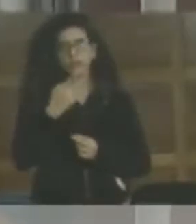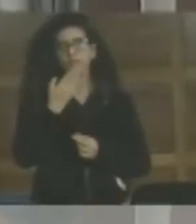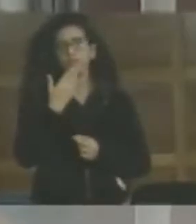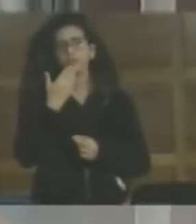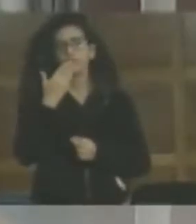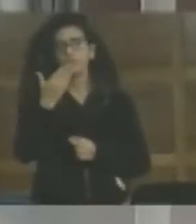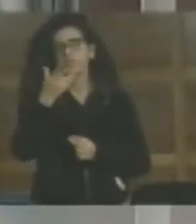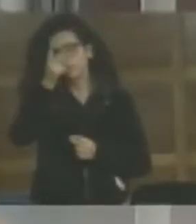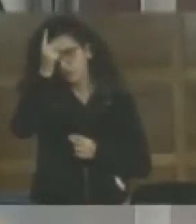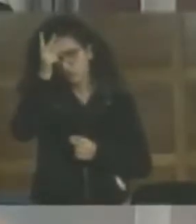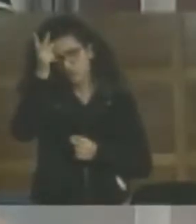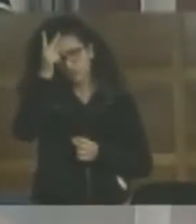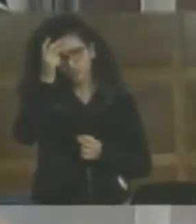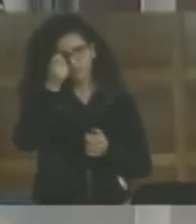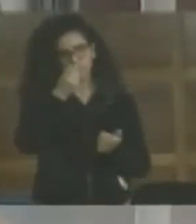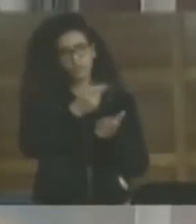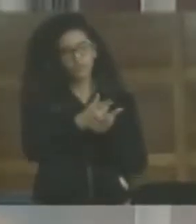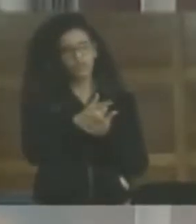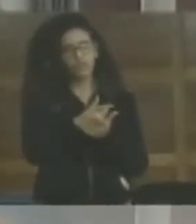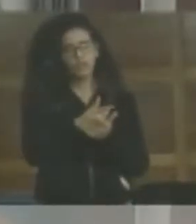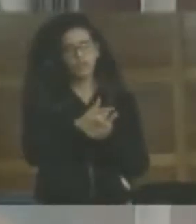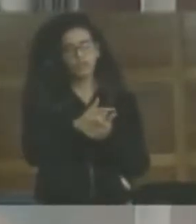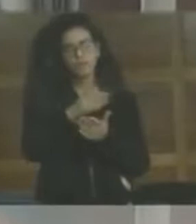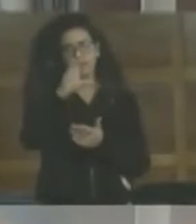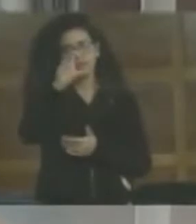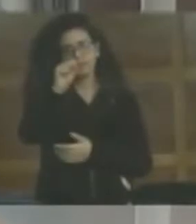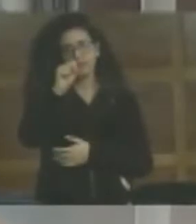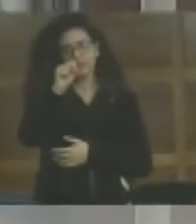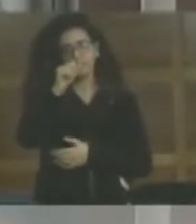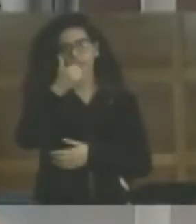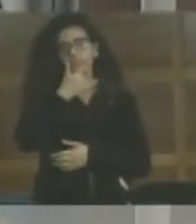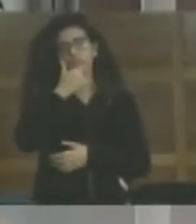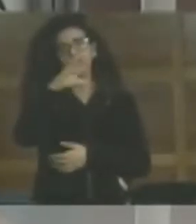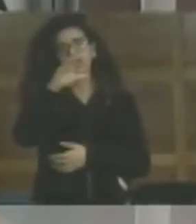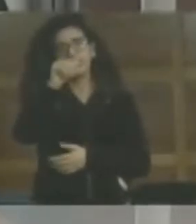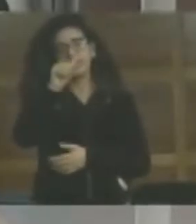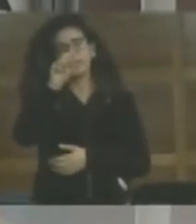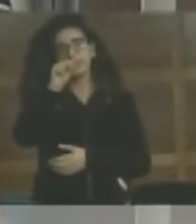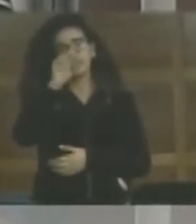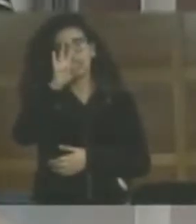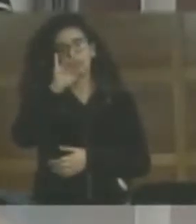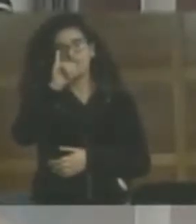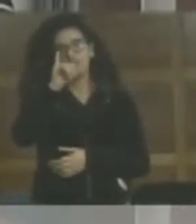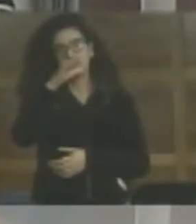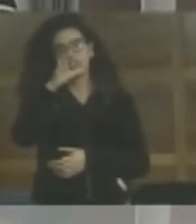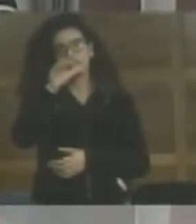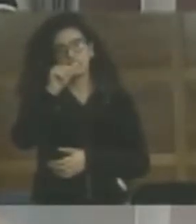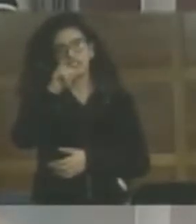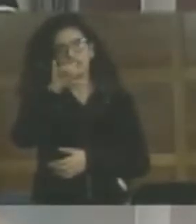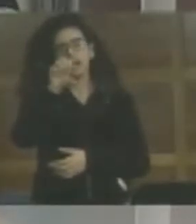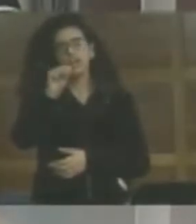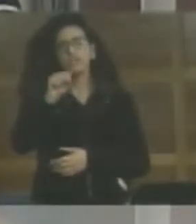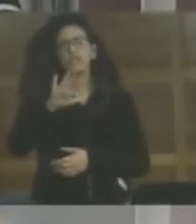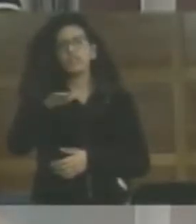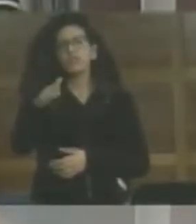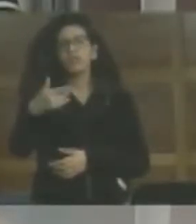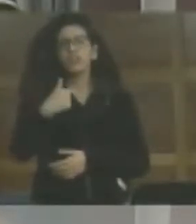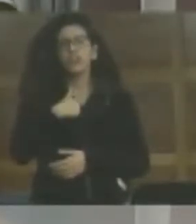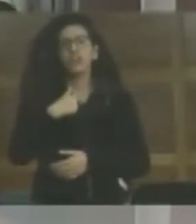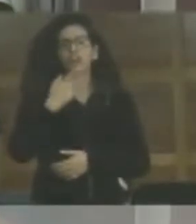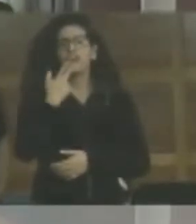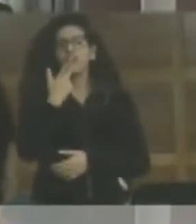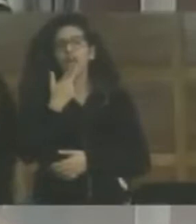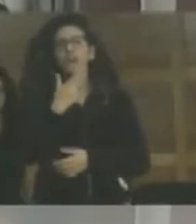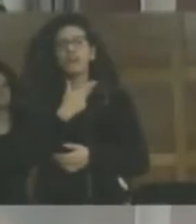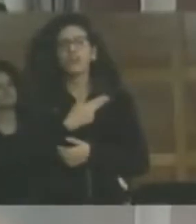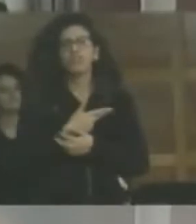à prefeitura aquisição de castiçais para a capela mortuária. O que eu falo? Quando eu falo, a Tite fala um monte